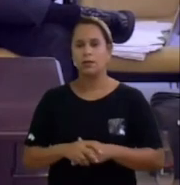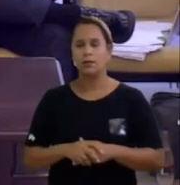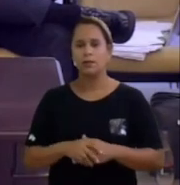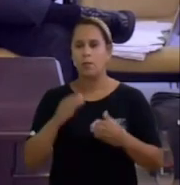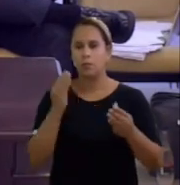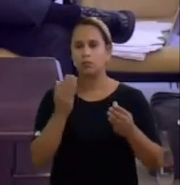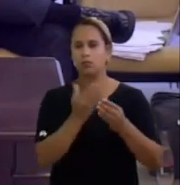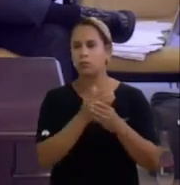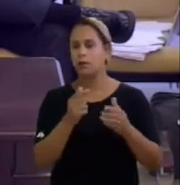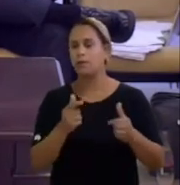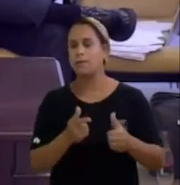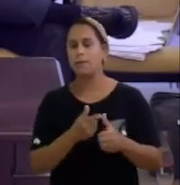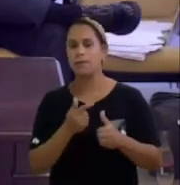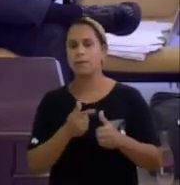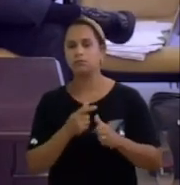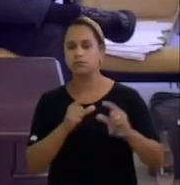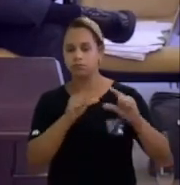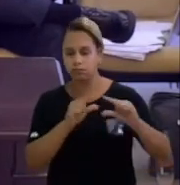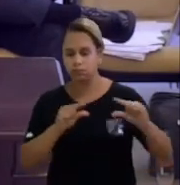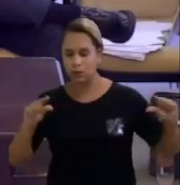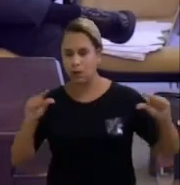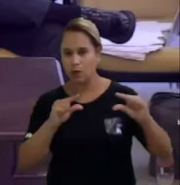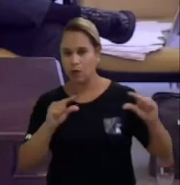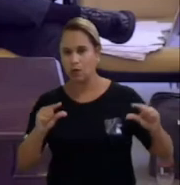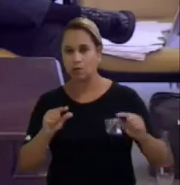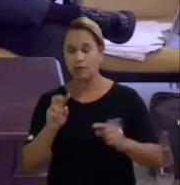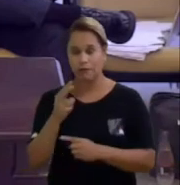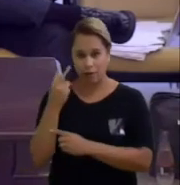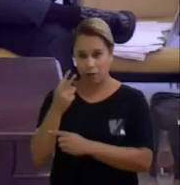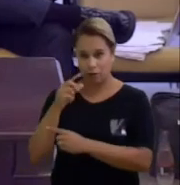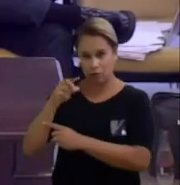legenda. Valor do pagamento, R$